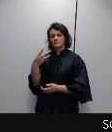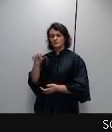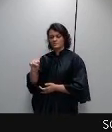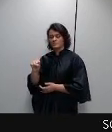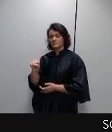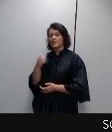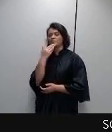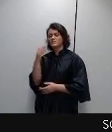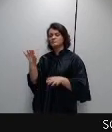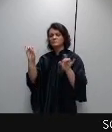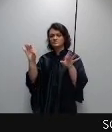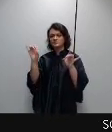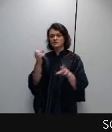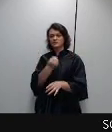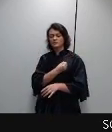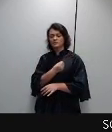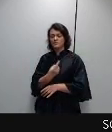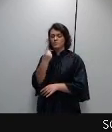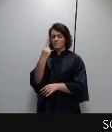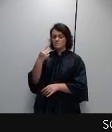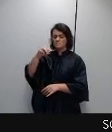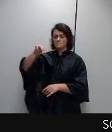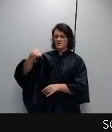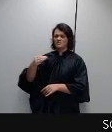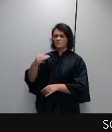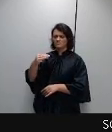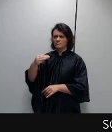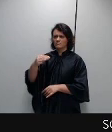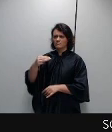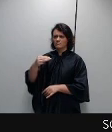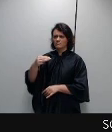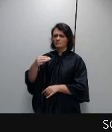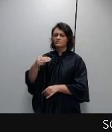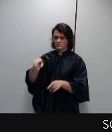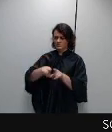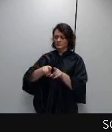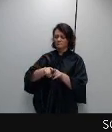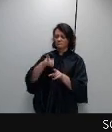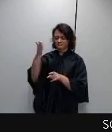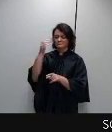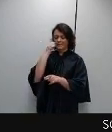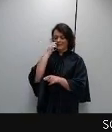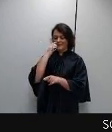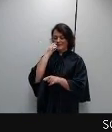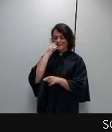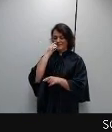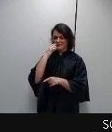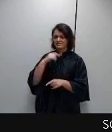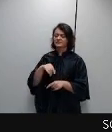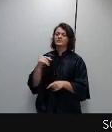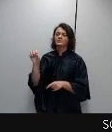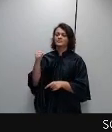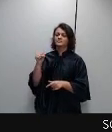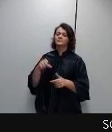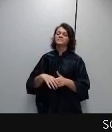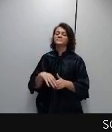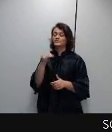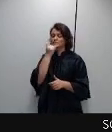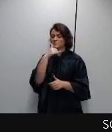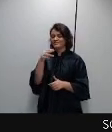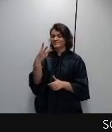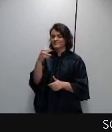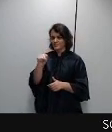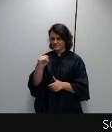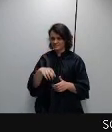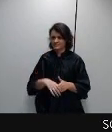especial de número 1 milhão mesmo assim também vós eles também 3838 é